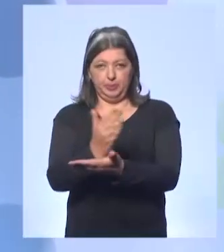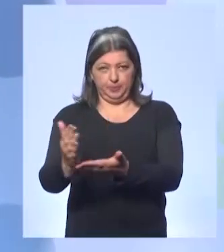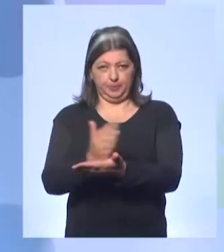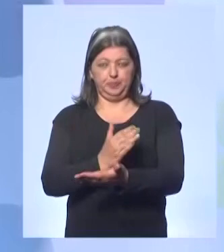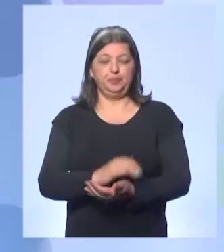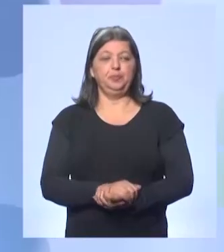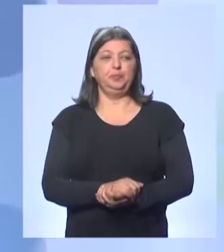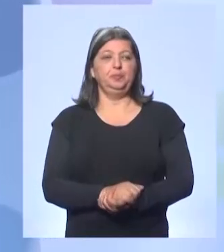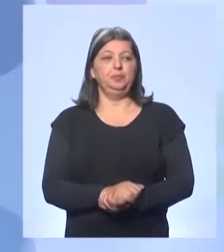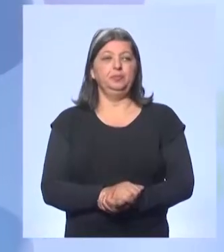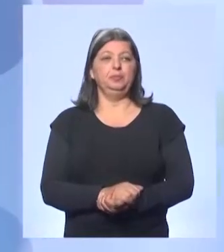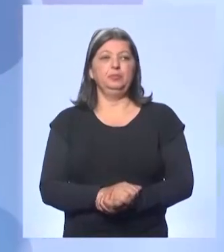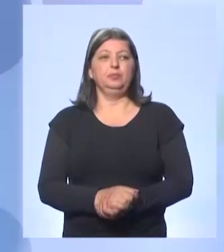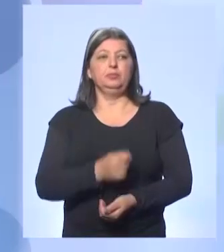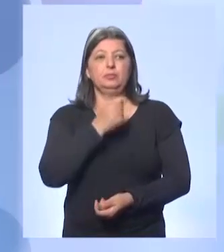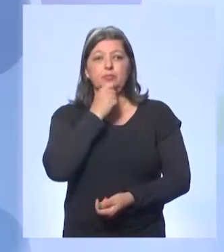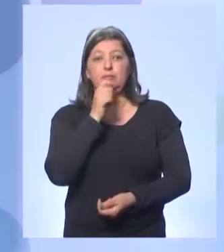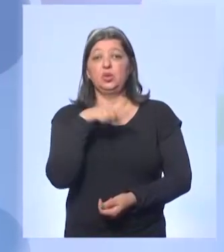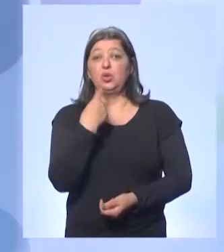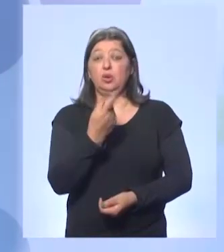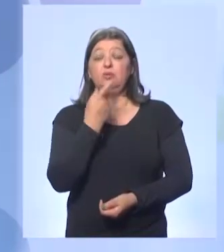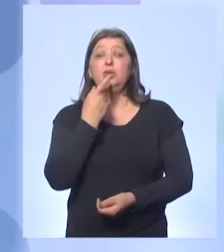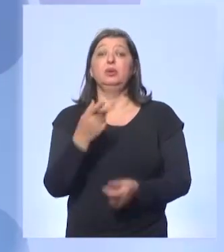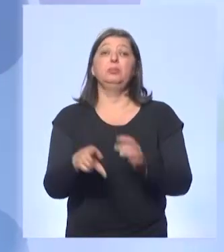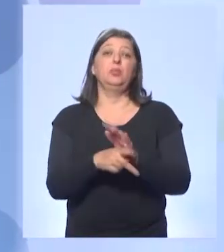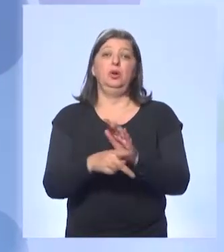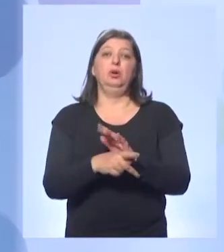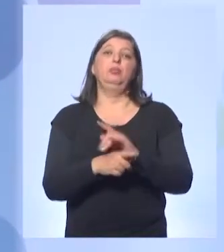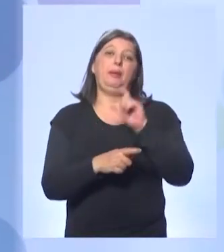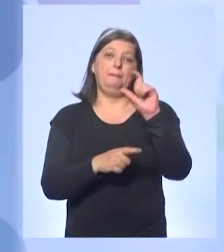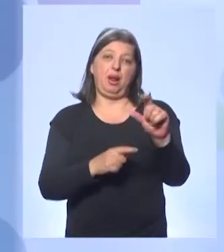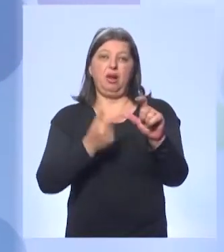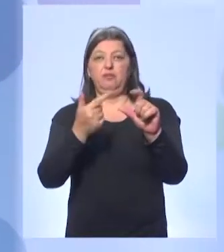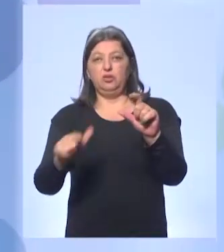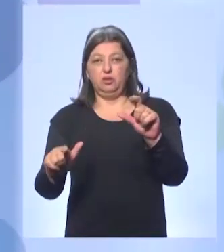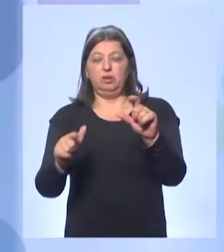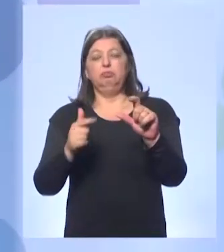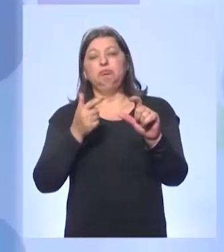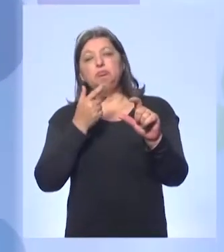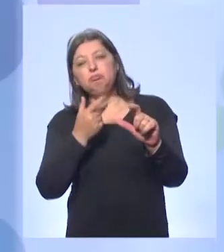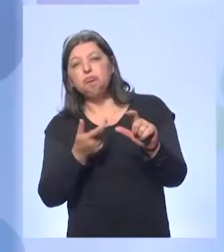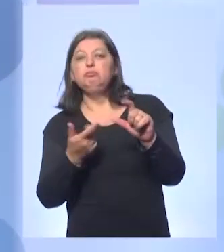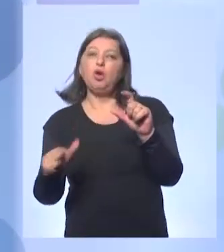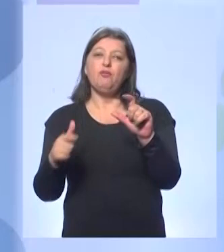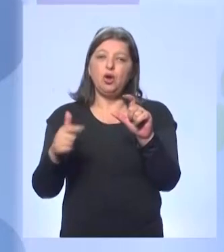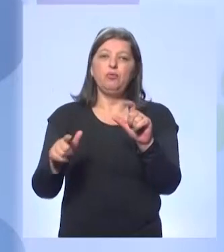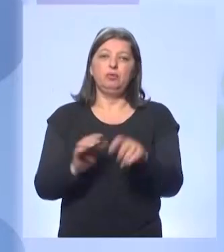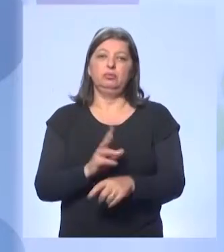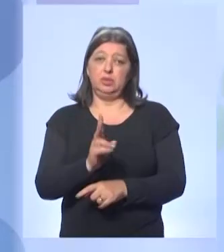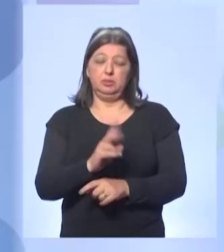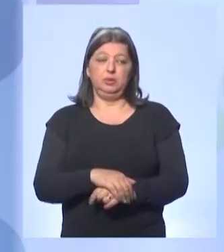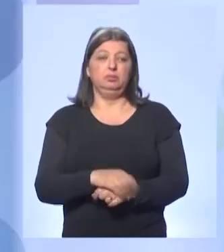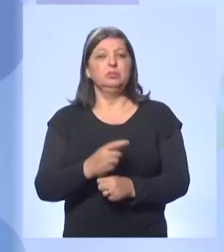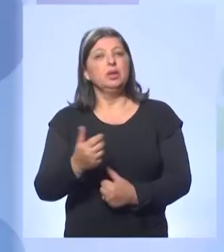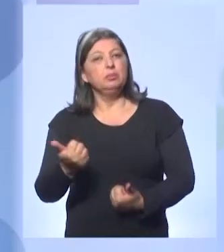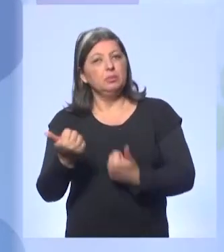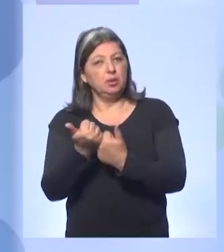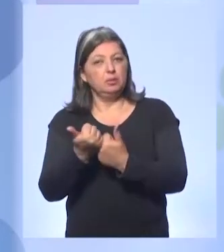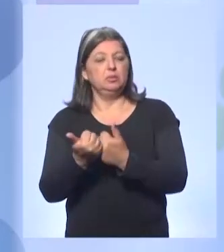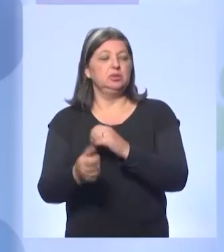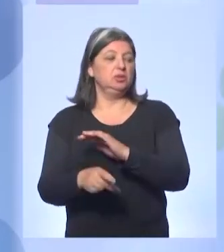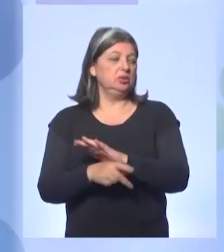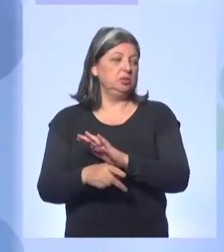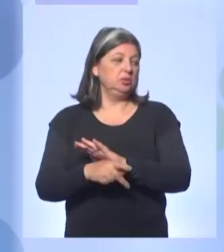Até agora, a gente só falou de repetição de palavras. Então, para eu não repetir uma palavra, eu coloco um sinônimo, eu